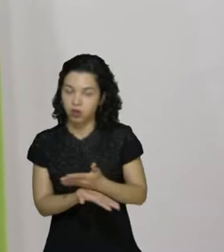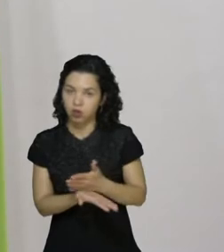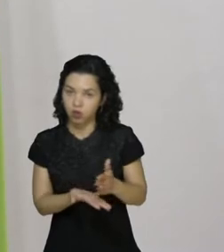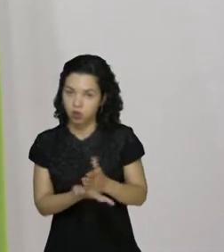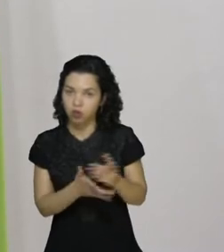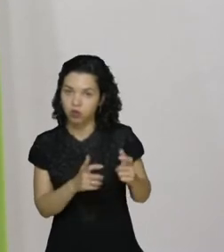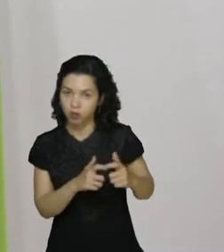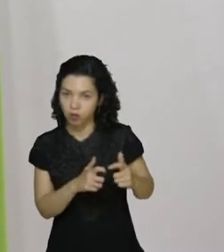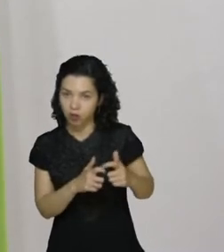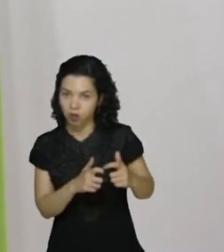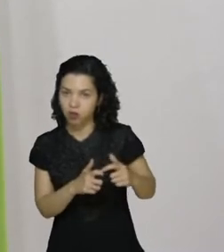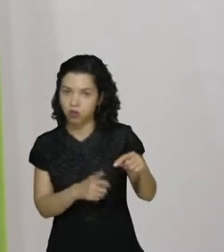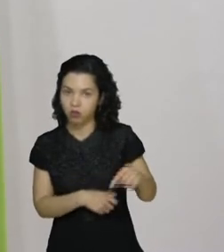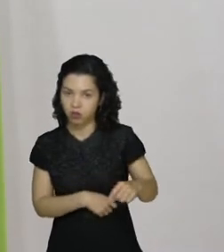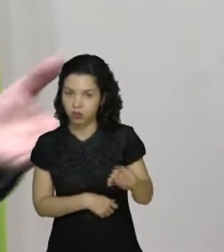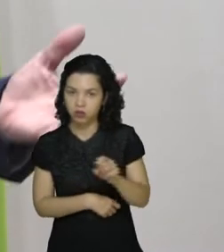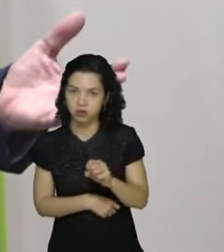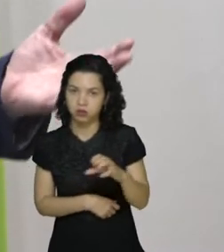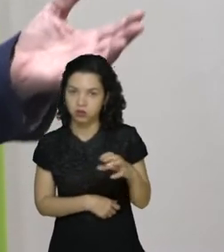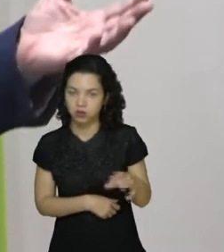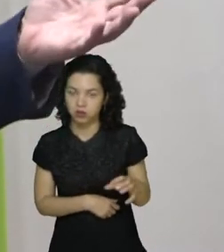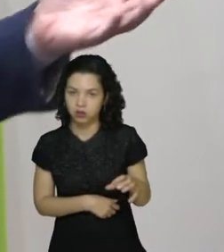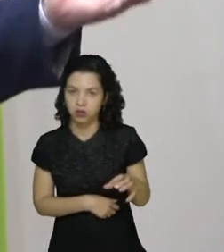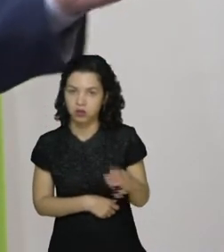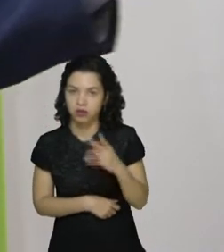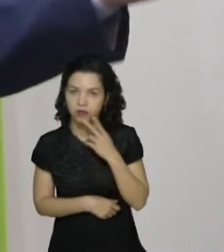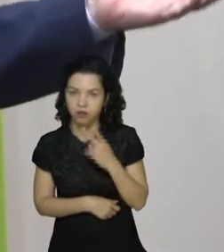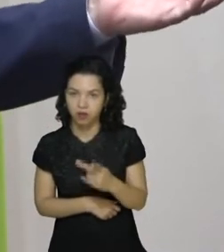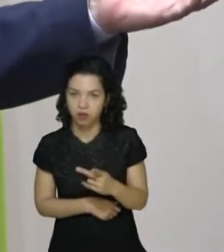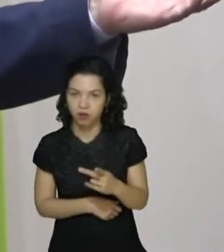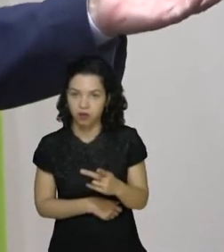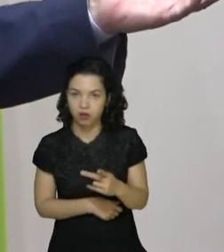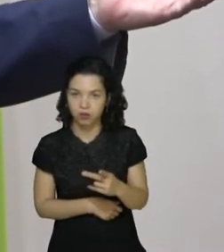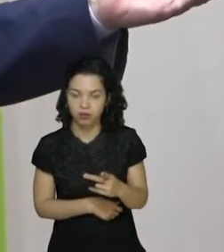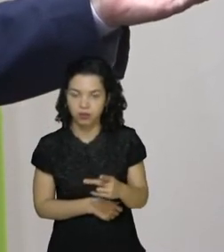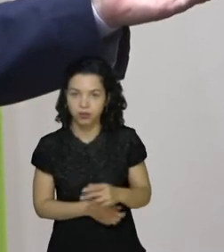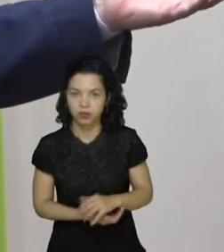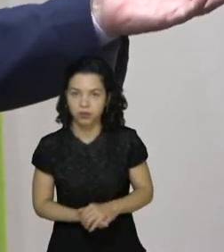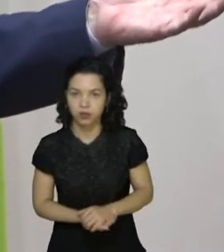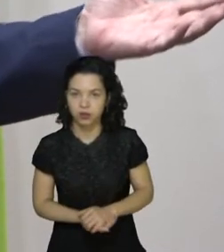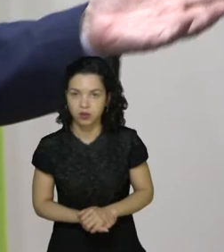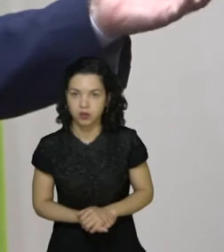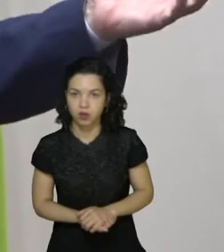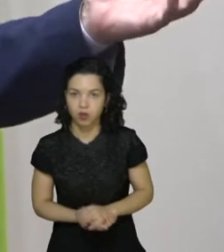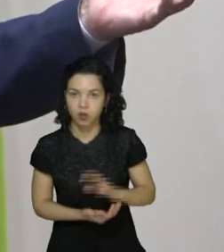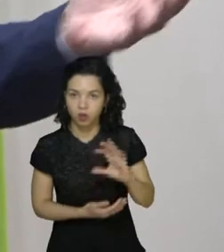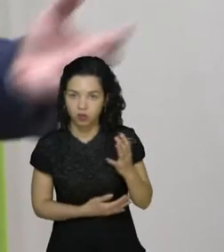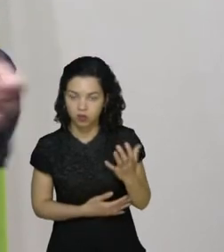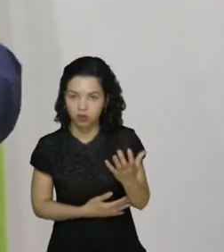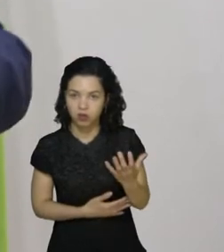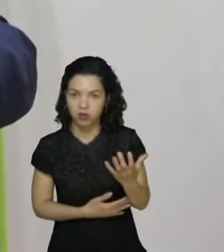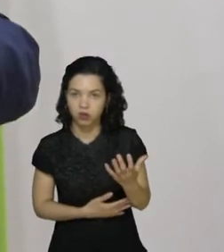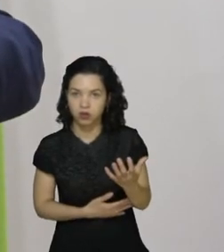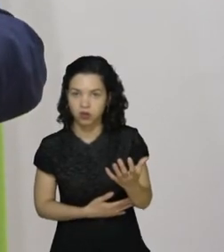Santa Catarina. Vou falar de uma coisa, de uma situação extremamente